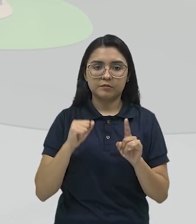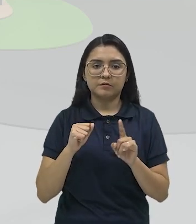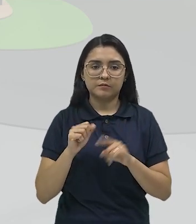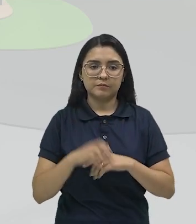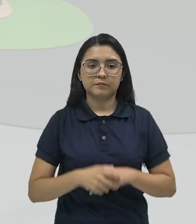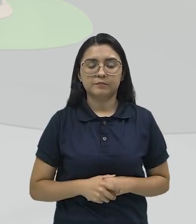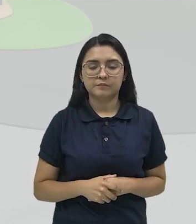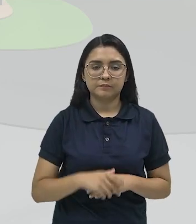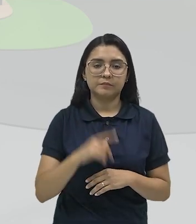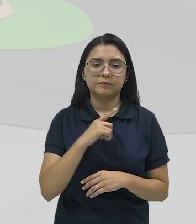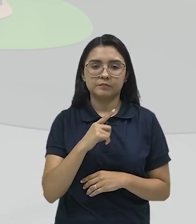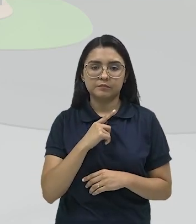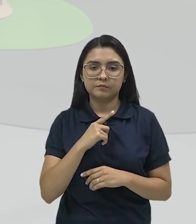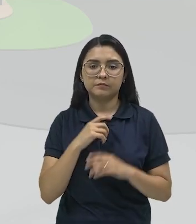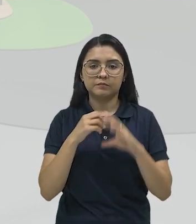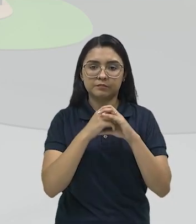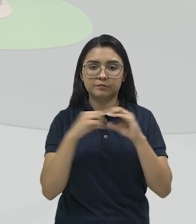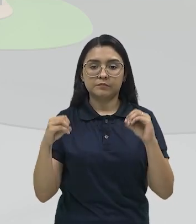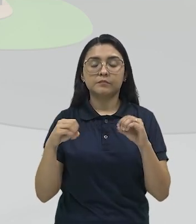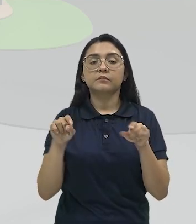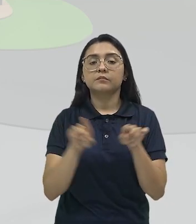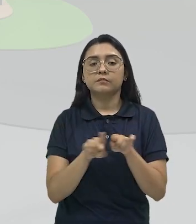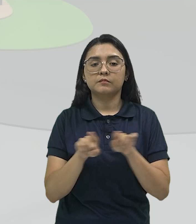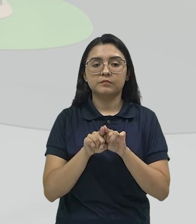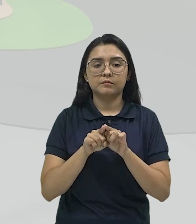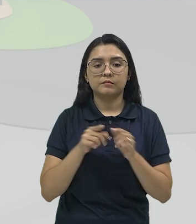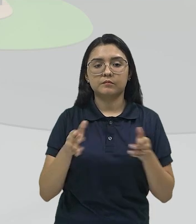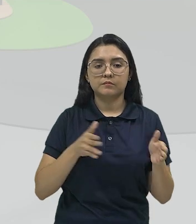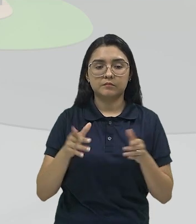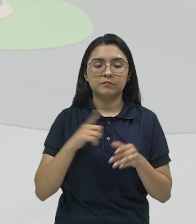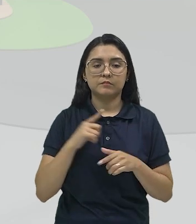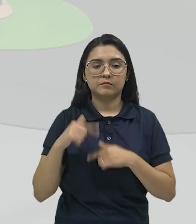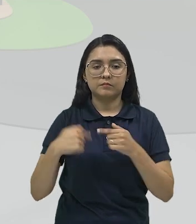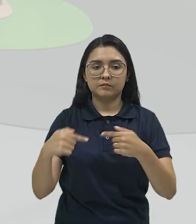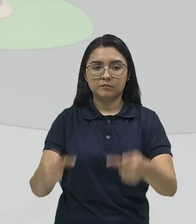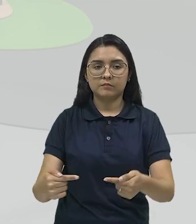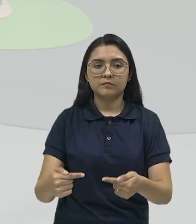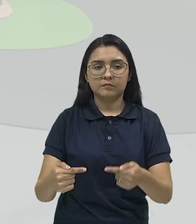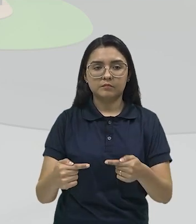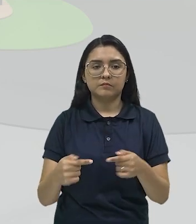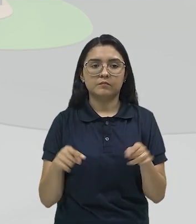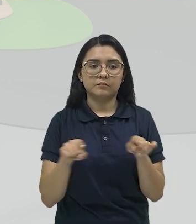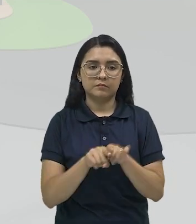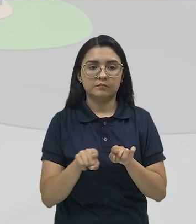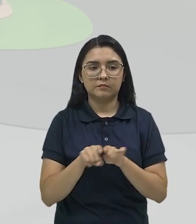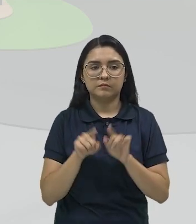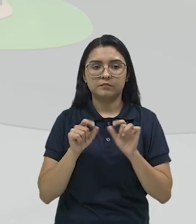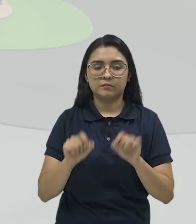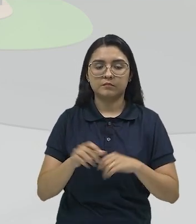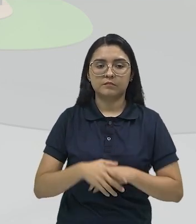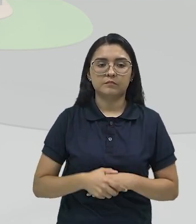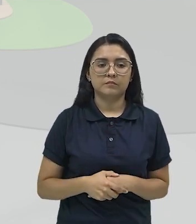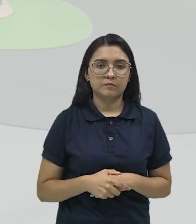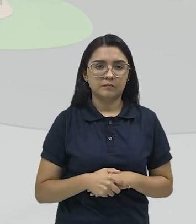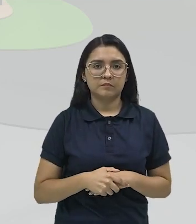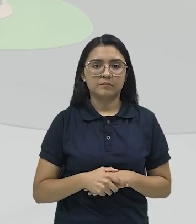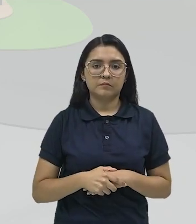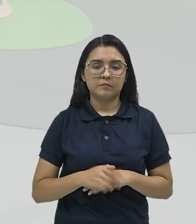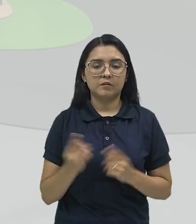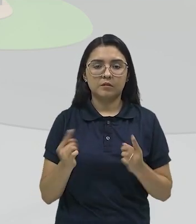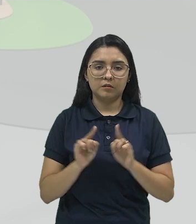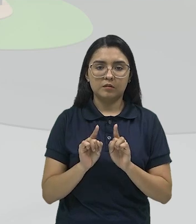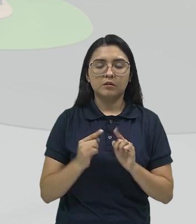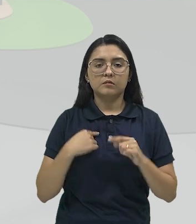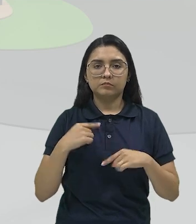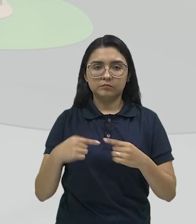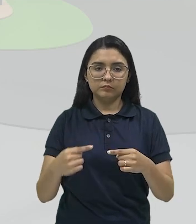desses gametas, e uma fase em que eles apresentam uma reprodução assexuada, né, quando eles não fazem essa troca